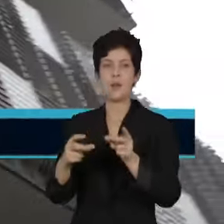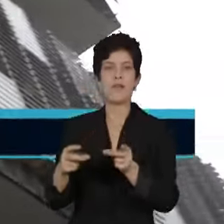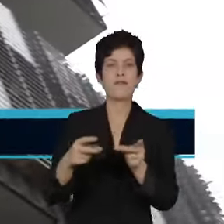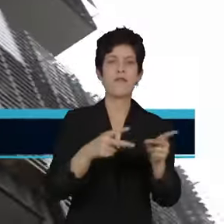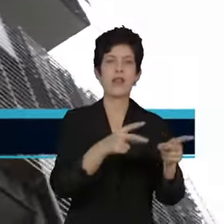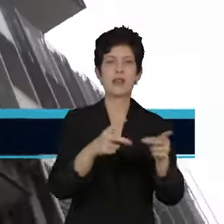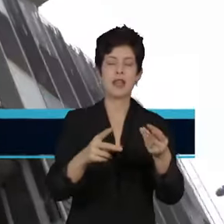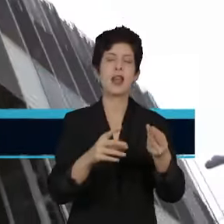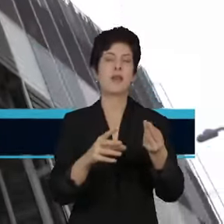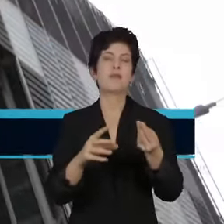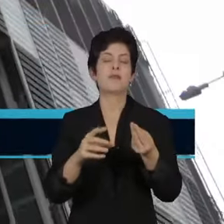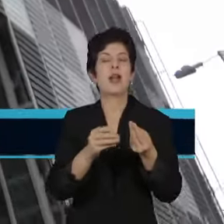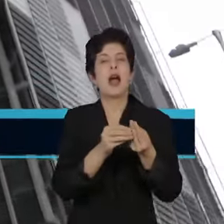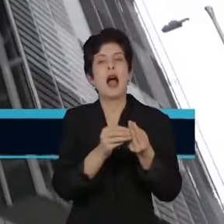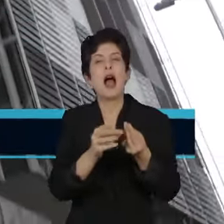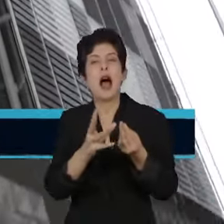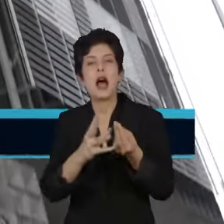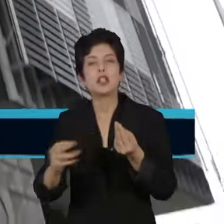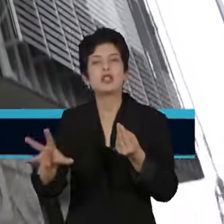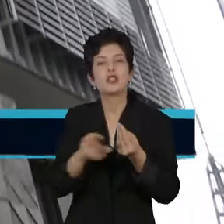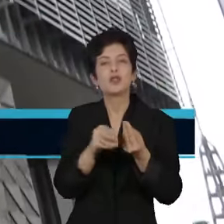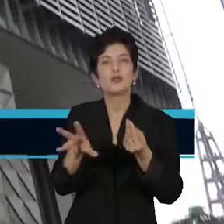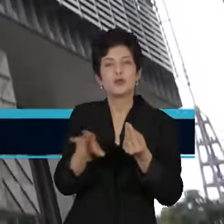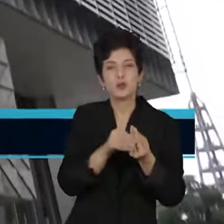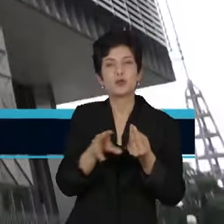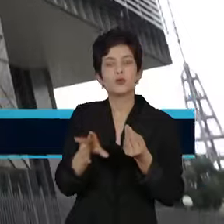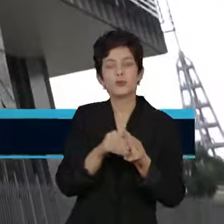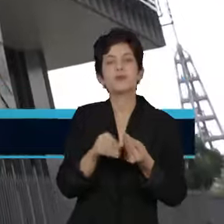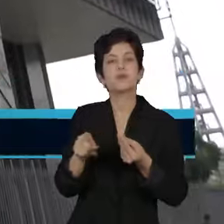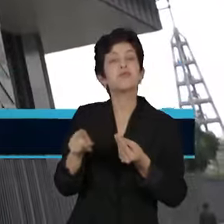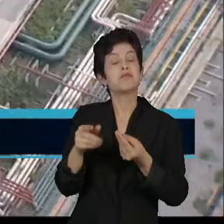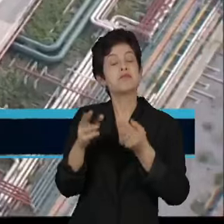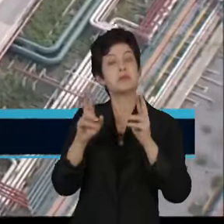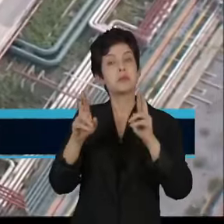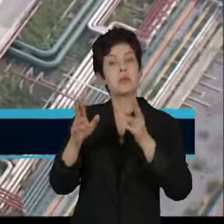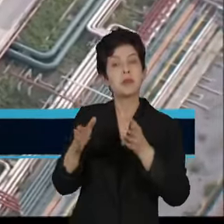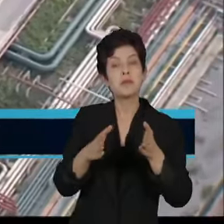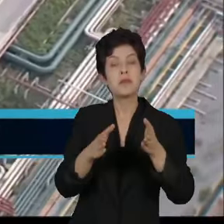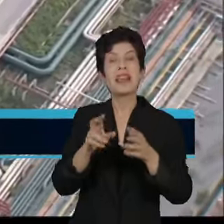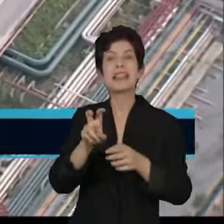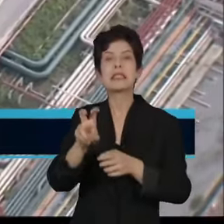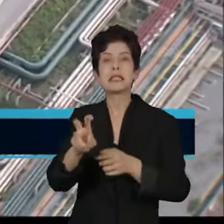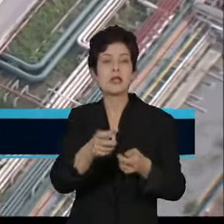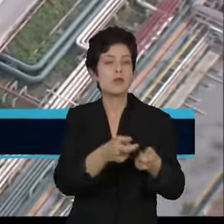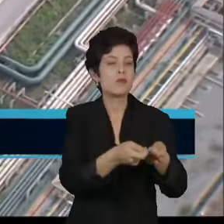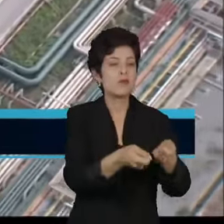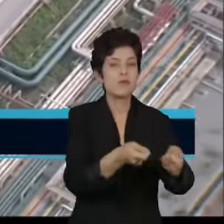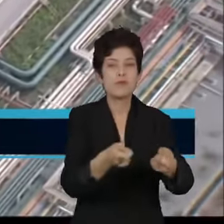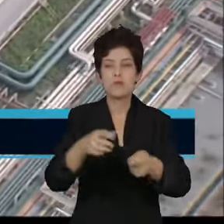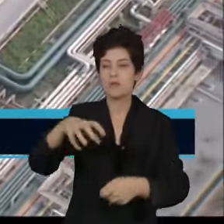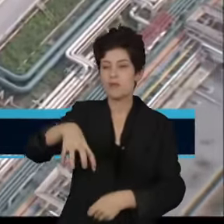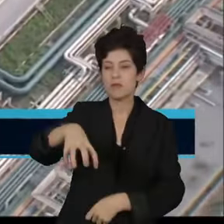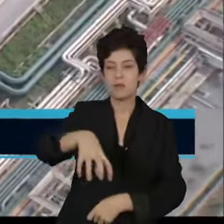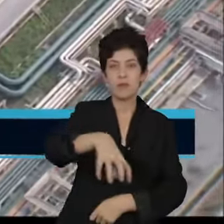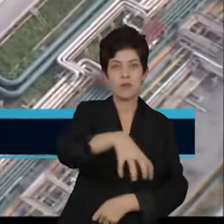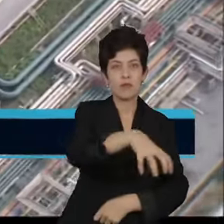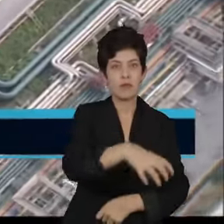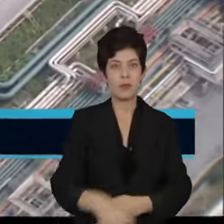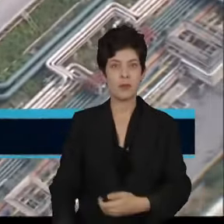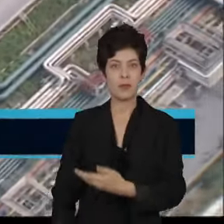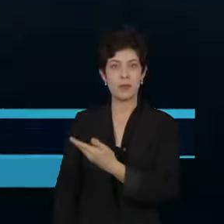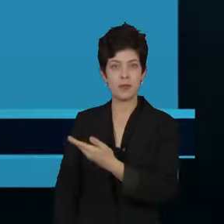ativos. Com isso, a companhia espera abrir caminho para manter o controle de 5 refinarias, entre elas a Abreu e Lima,